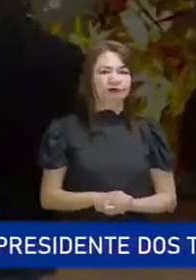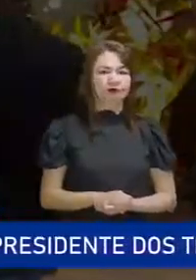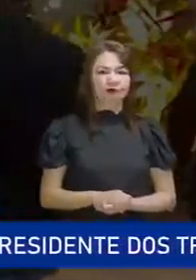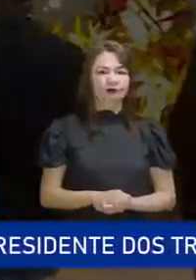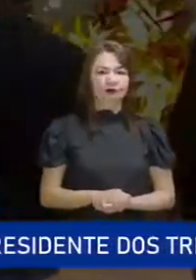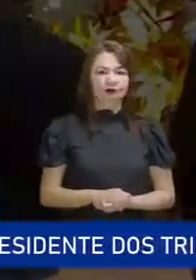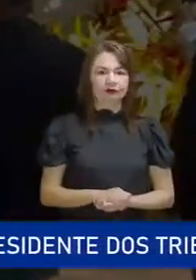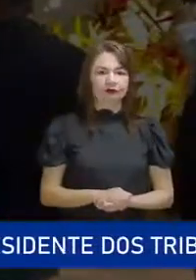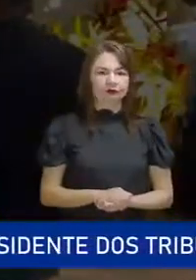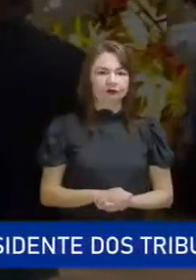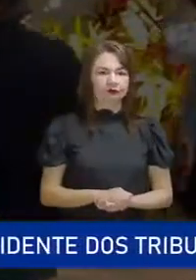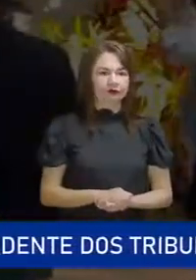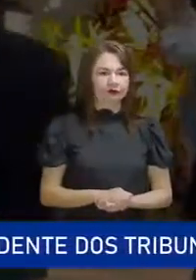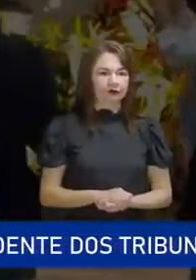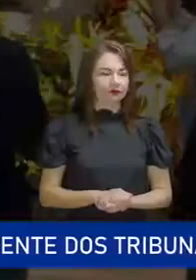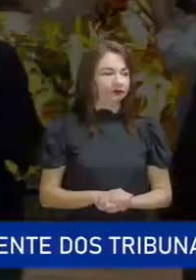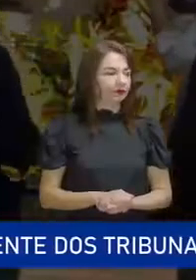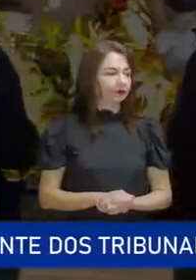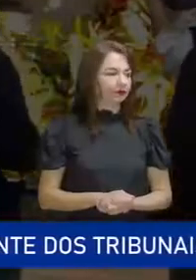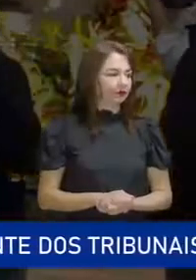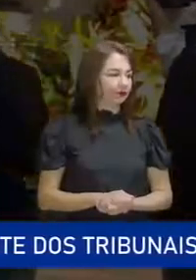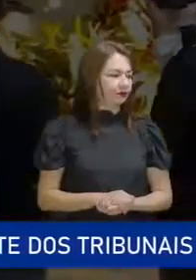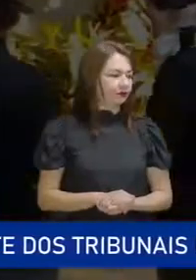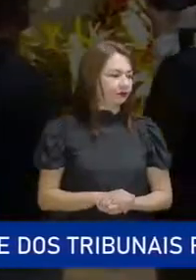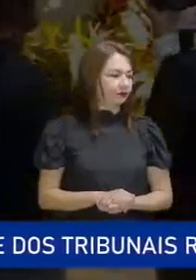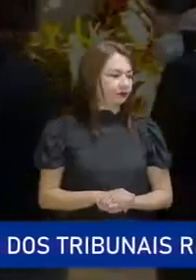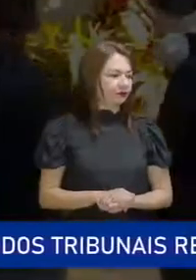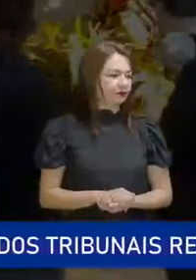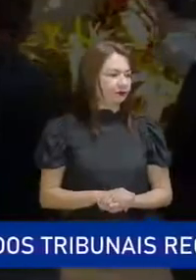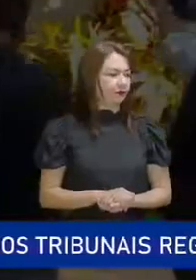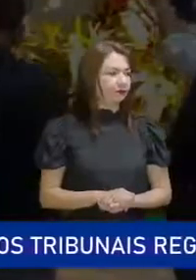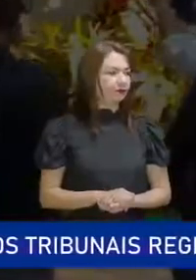a medalha no senador José Alcolumbre.